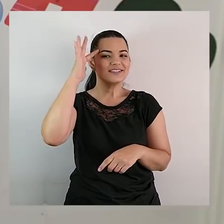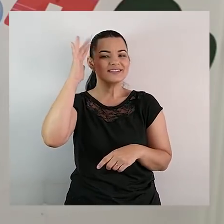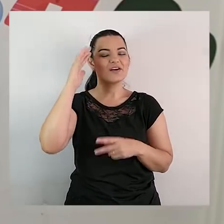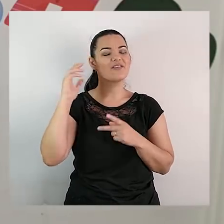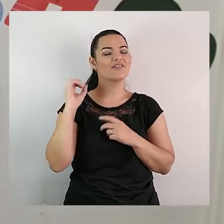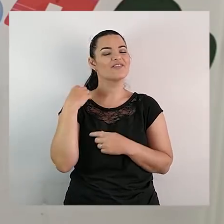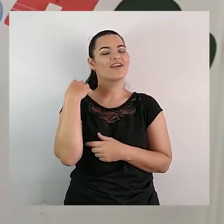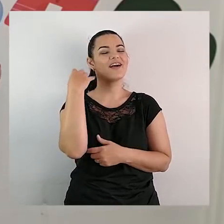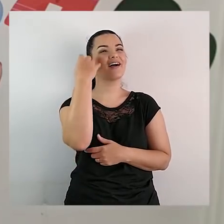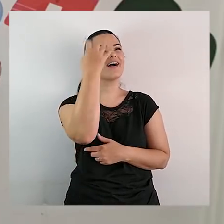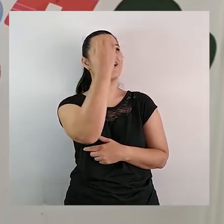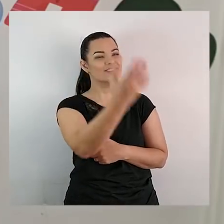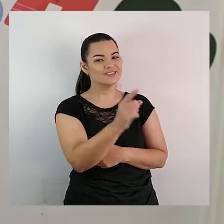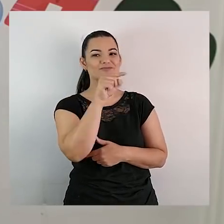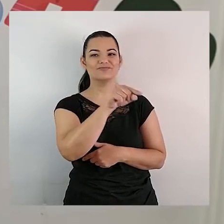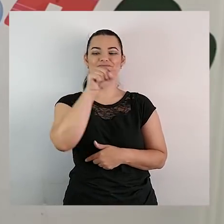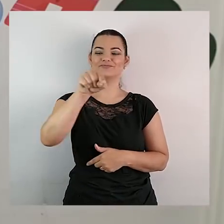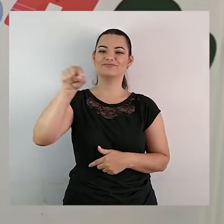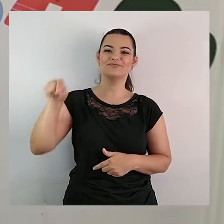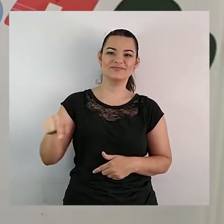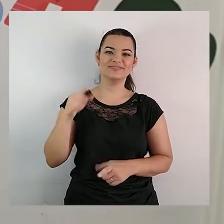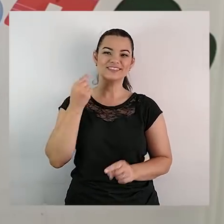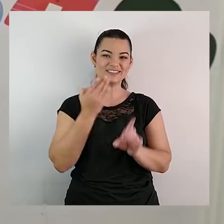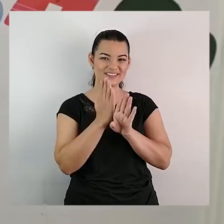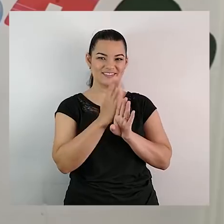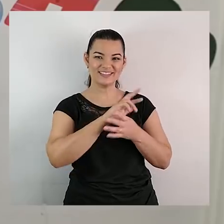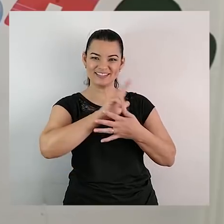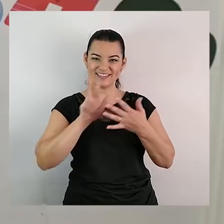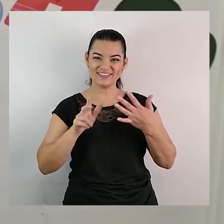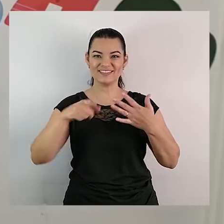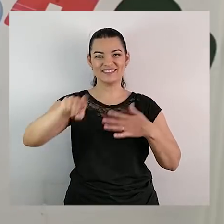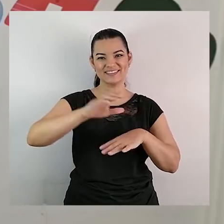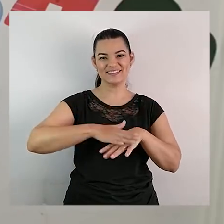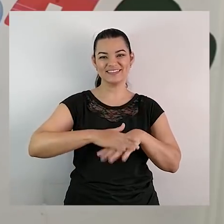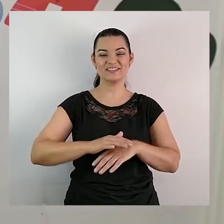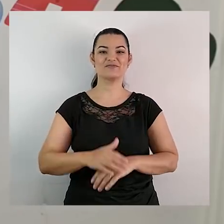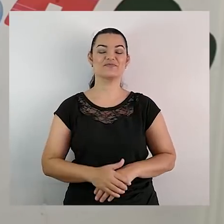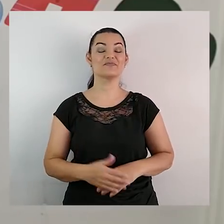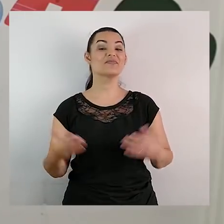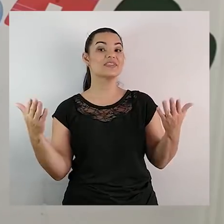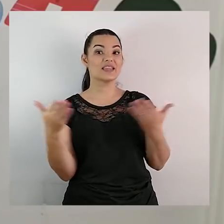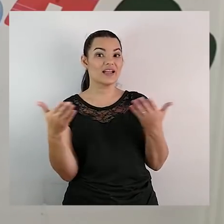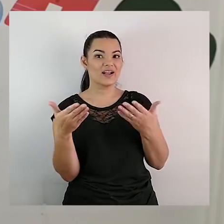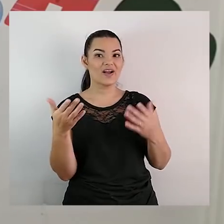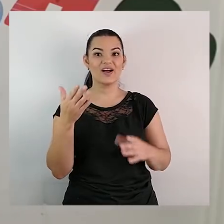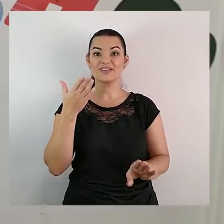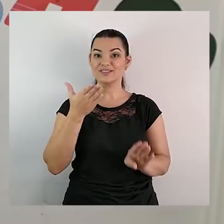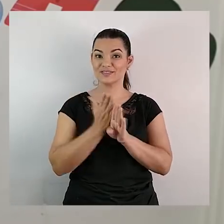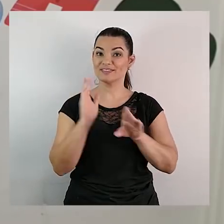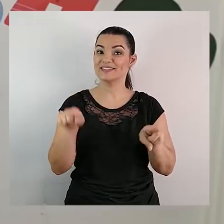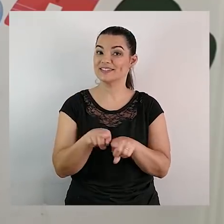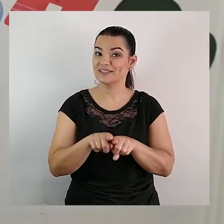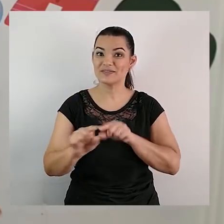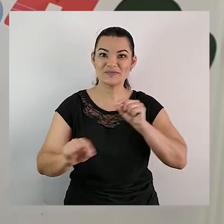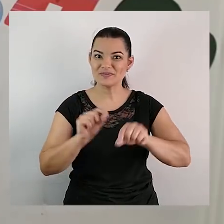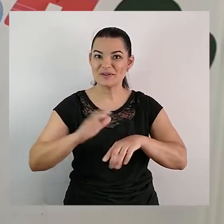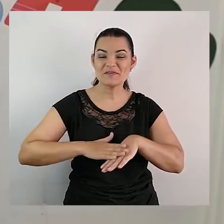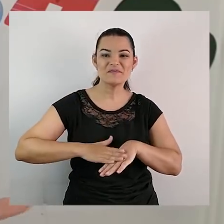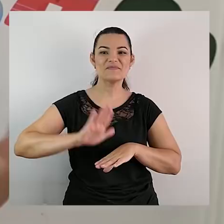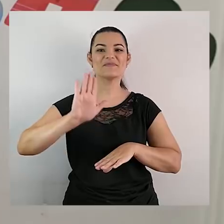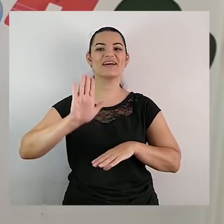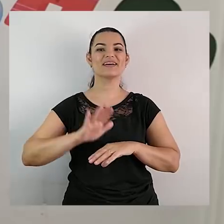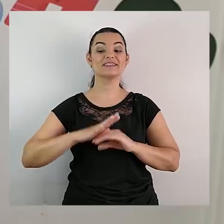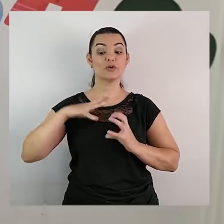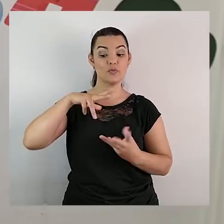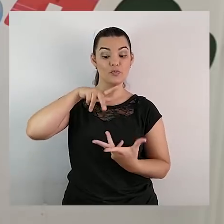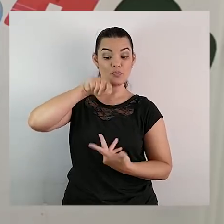e viajarem para lá na sua imaginação com as suas descobertas. Então agora